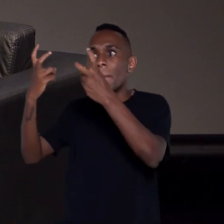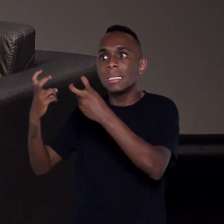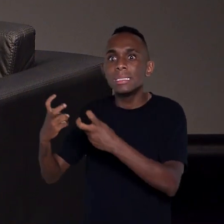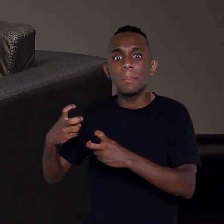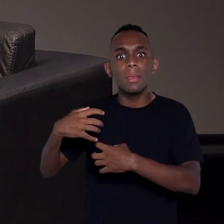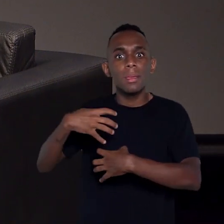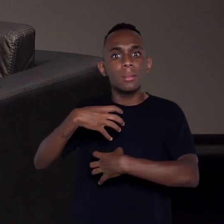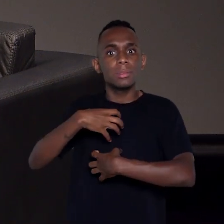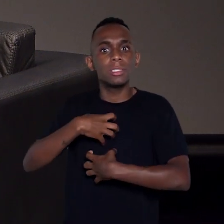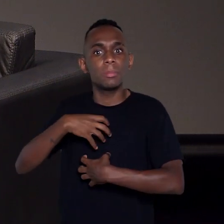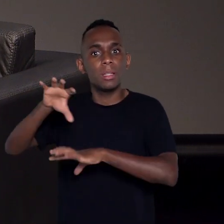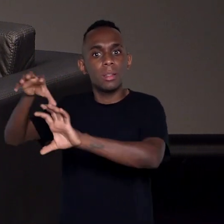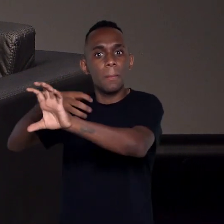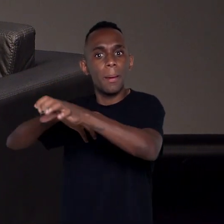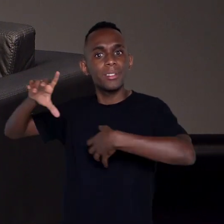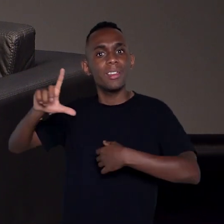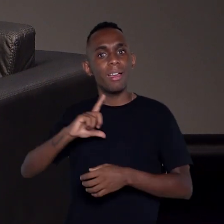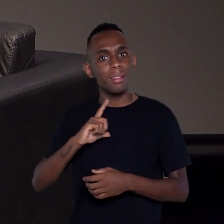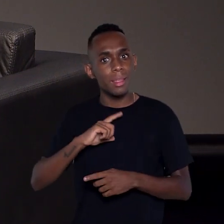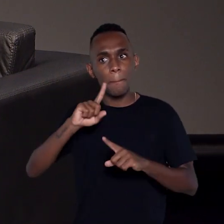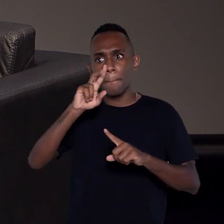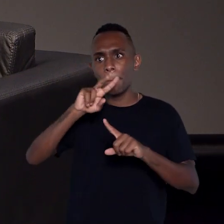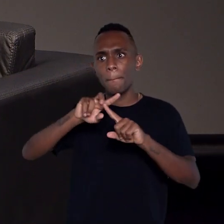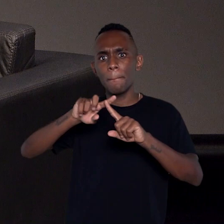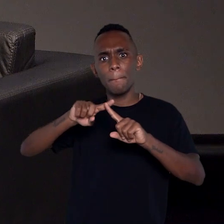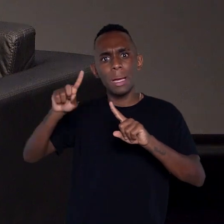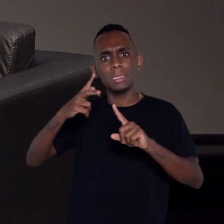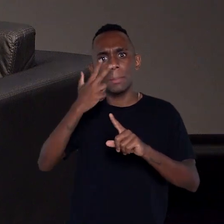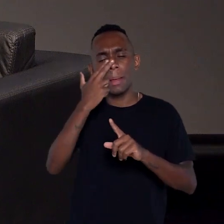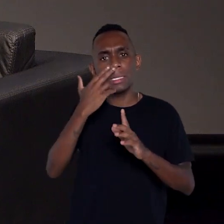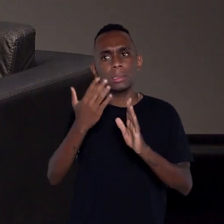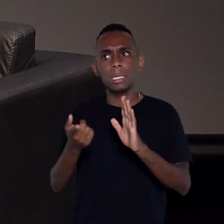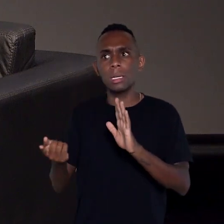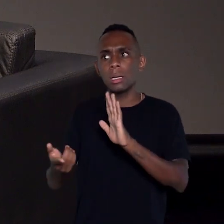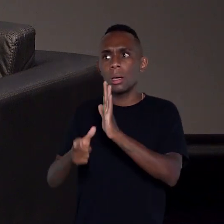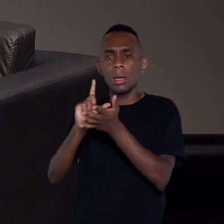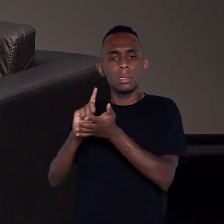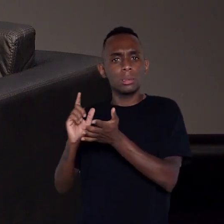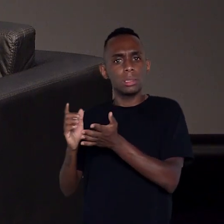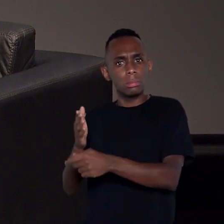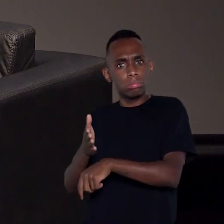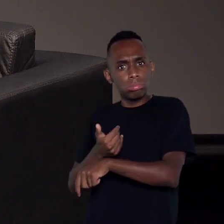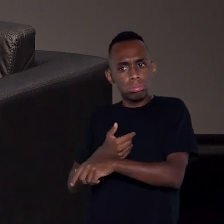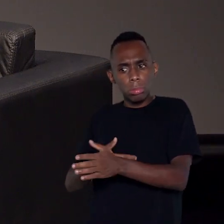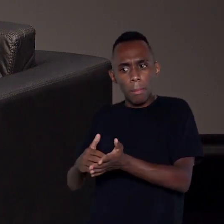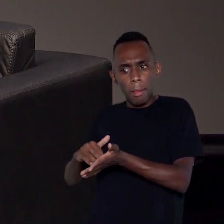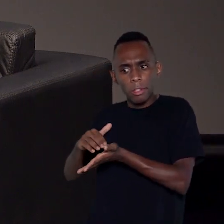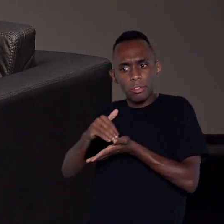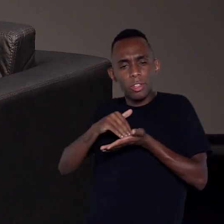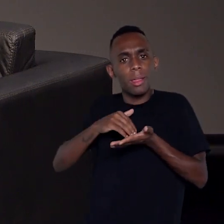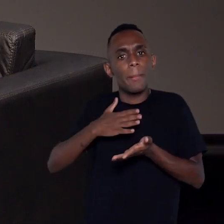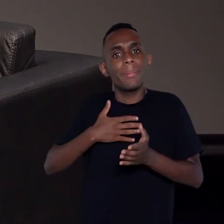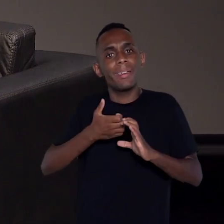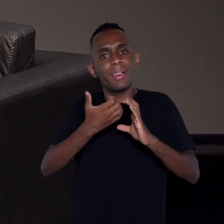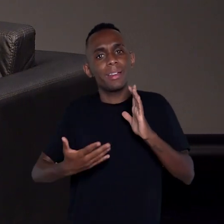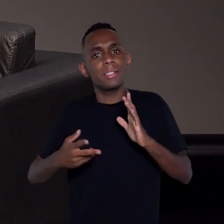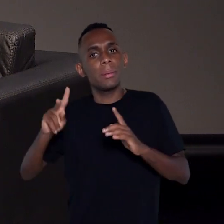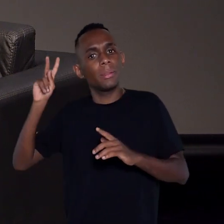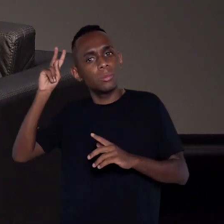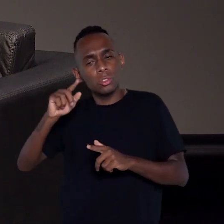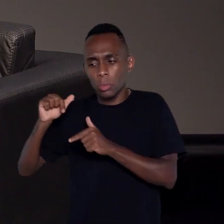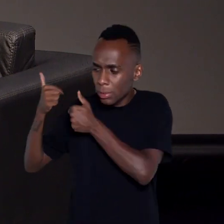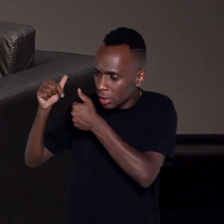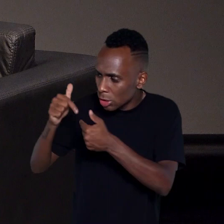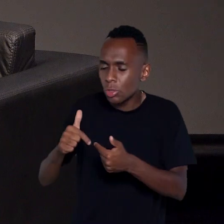as coisas que tinham sido retiradas de mim, roubadas de mim pela própria história, pela vida, né? Por minha história